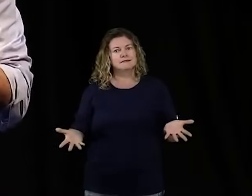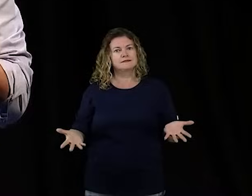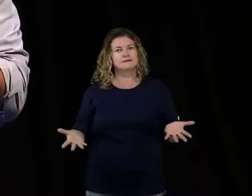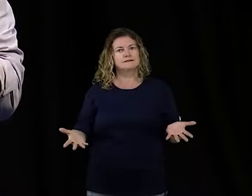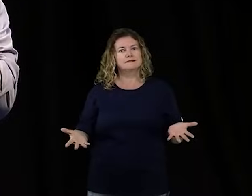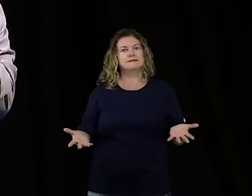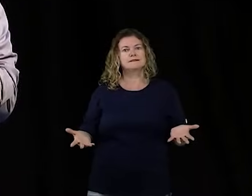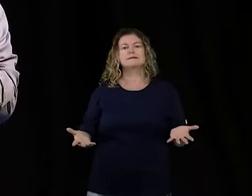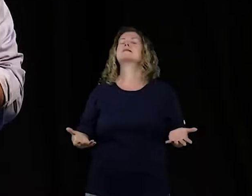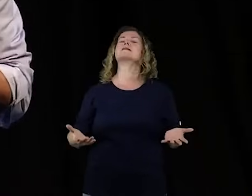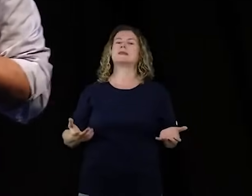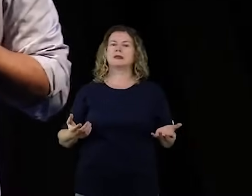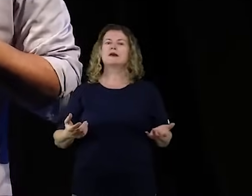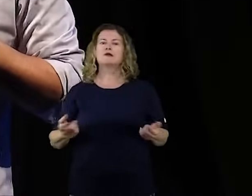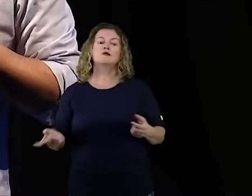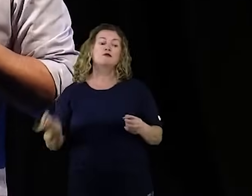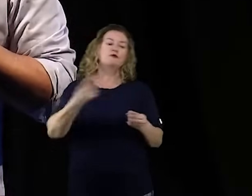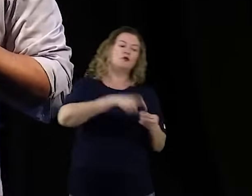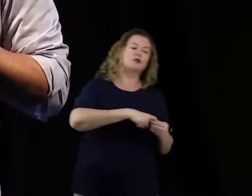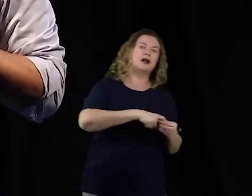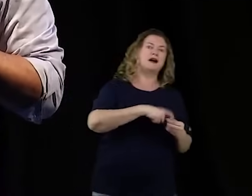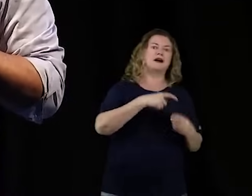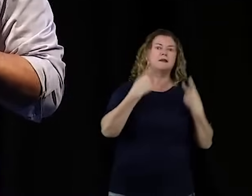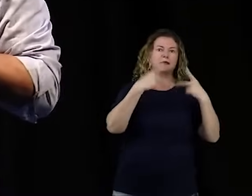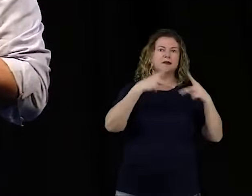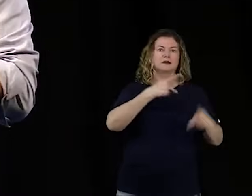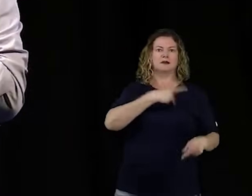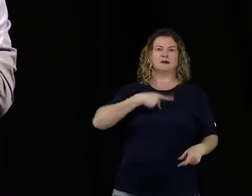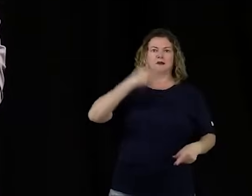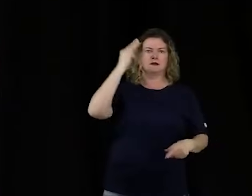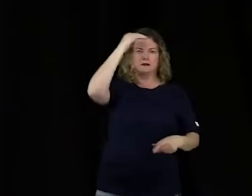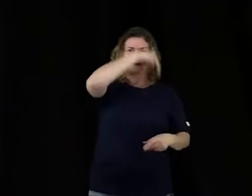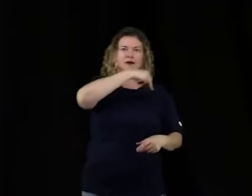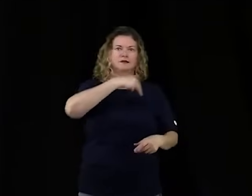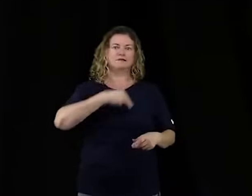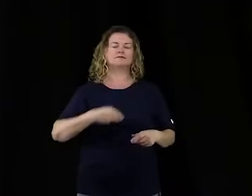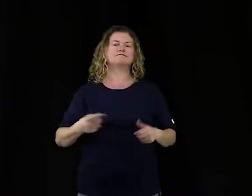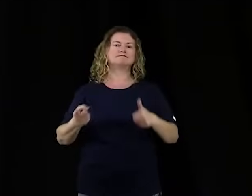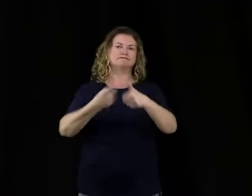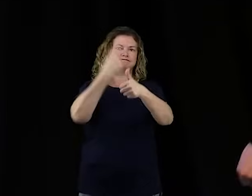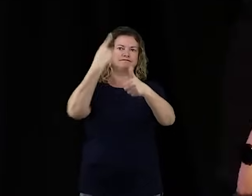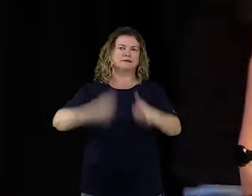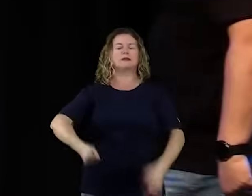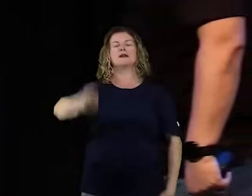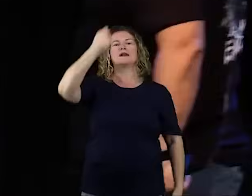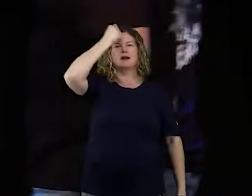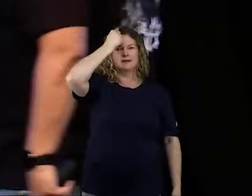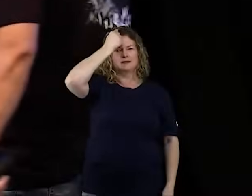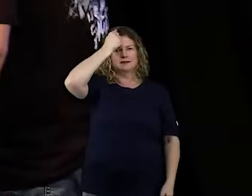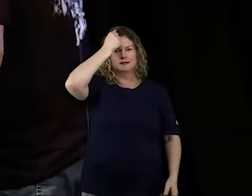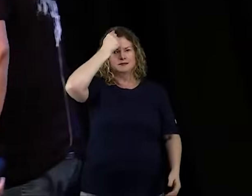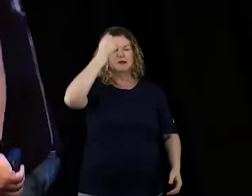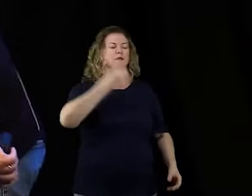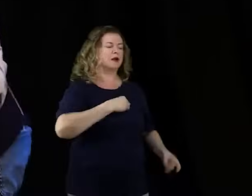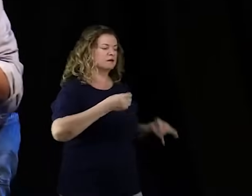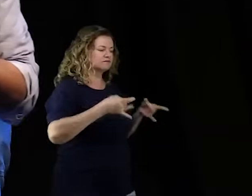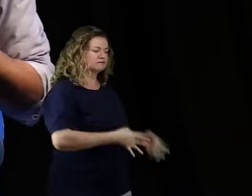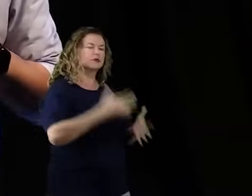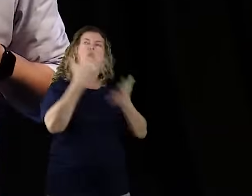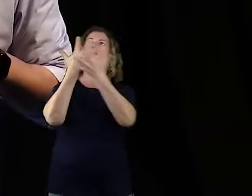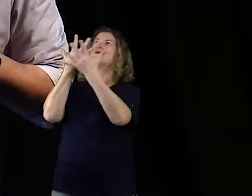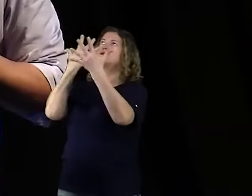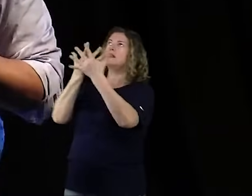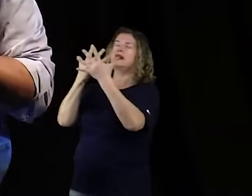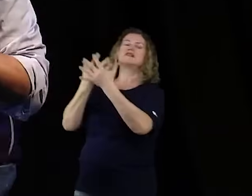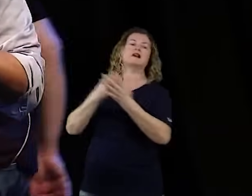Marcos arrependimento aquele que se arrepende e deixa encontrará misericórdia amém sai do seu lugar vem aqui vamos todos